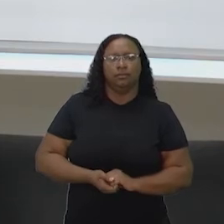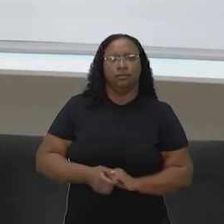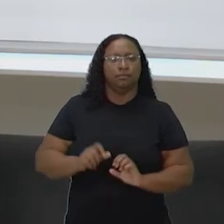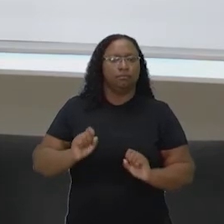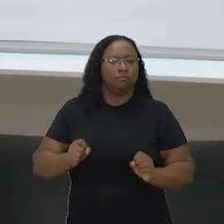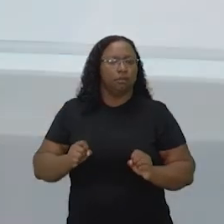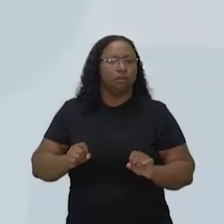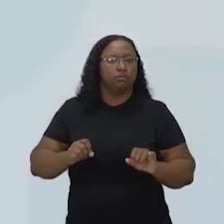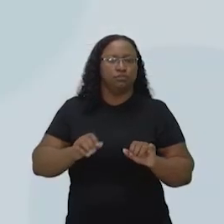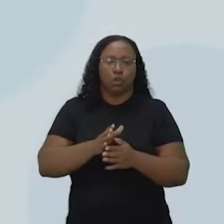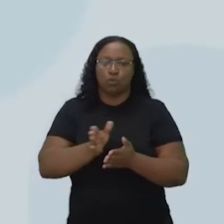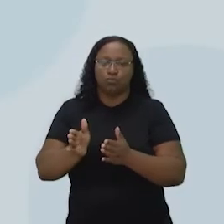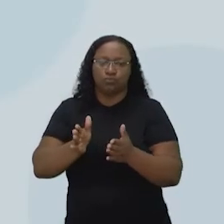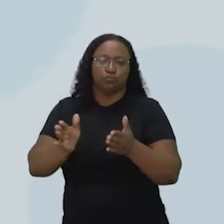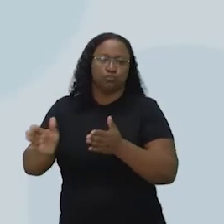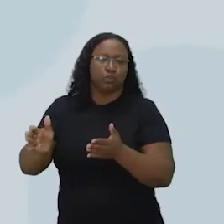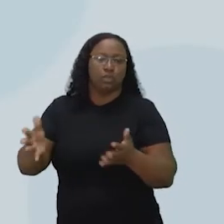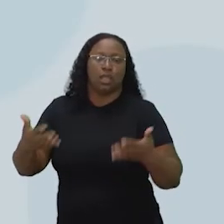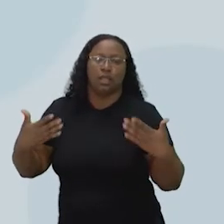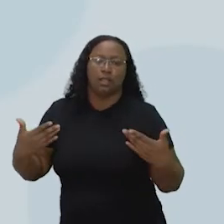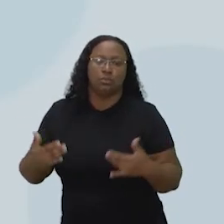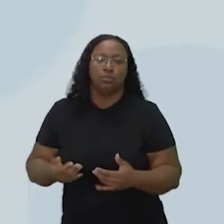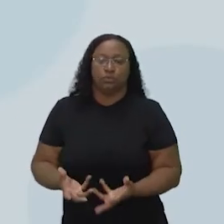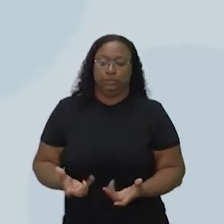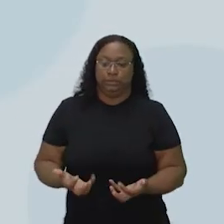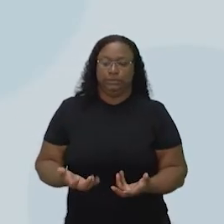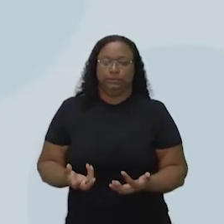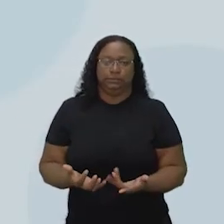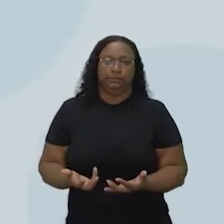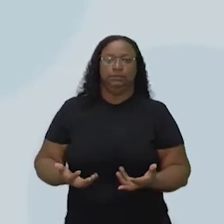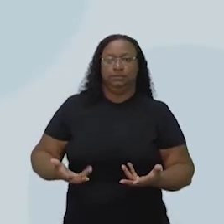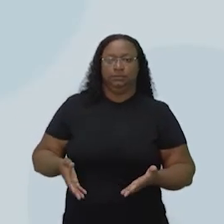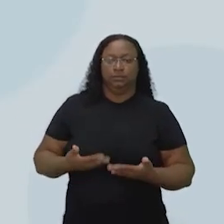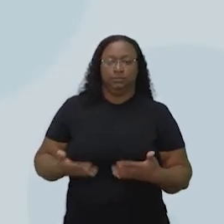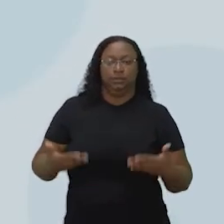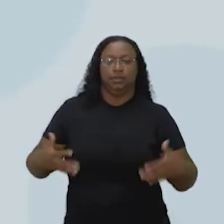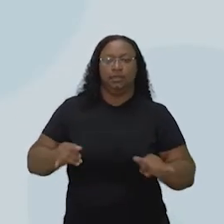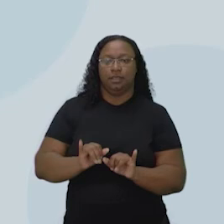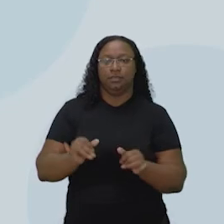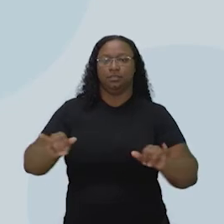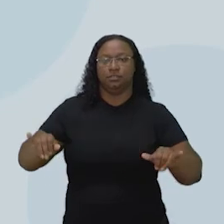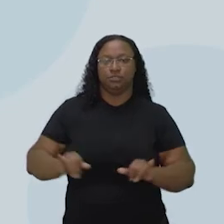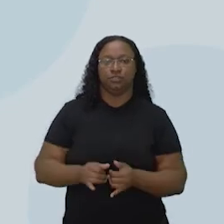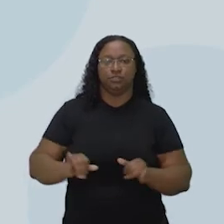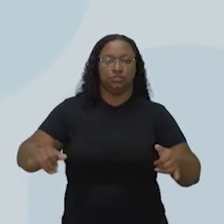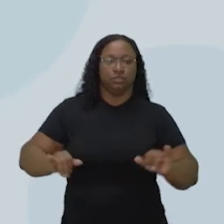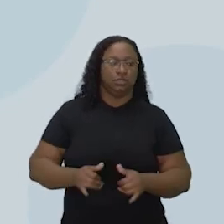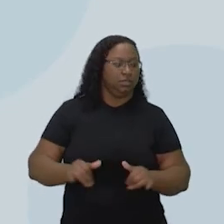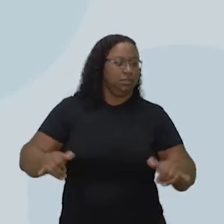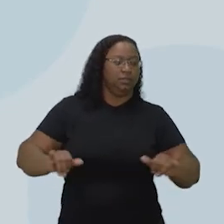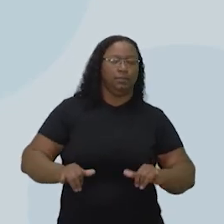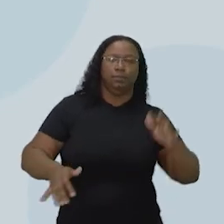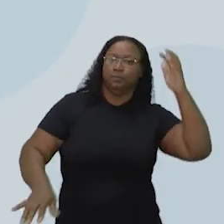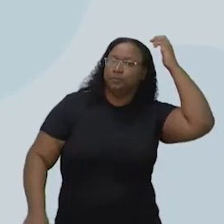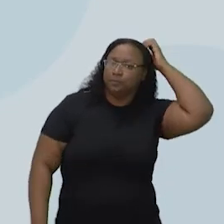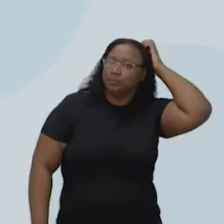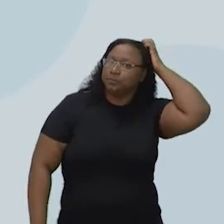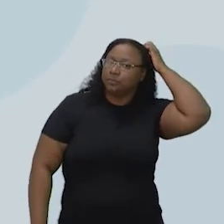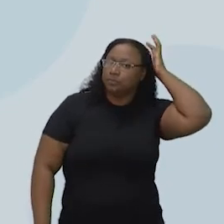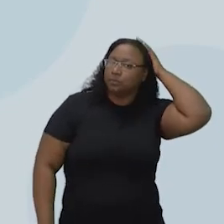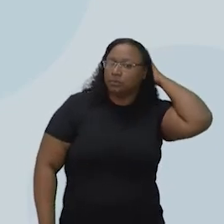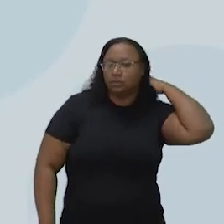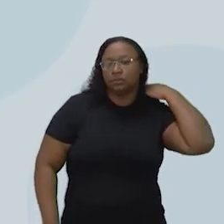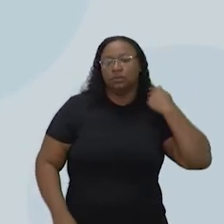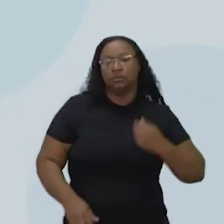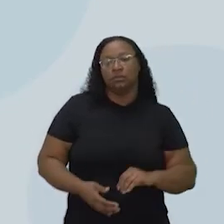rota termoquímica, calor e energia, né? E aí aqui você vê o que são as biomassas que estão entrando e o